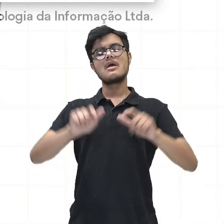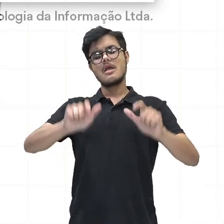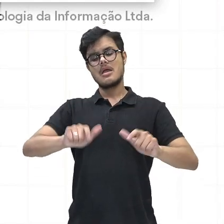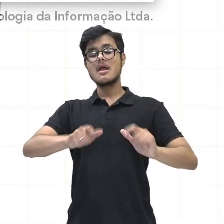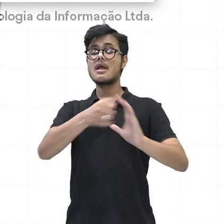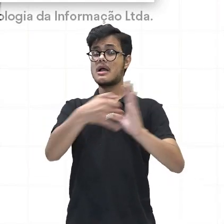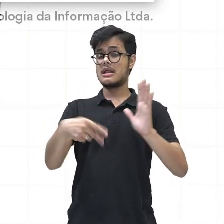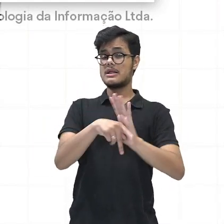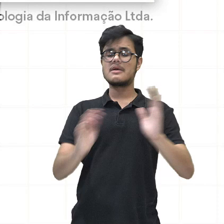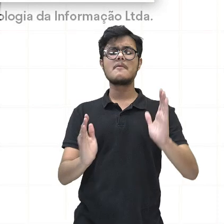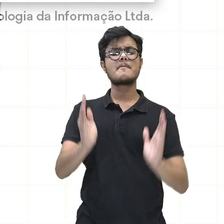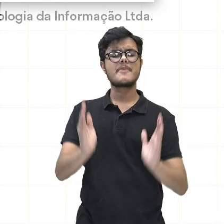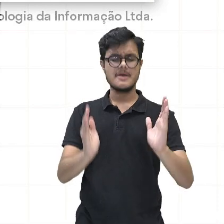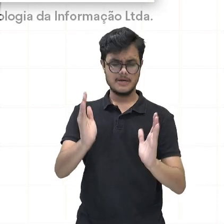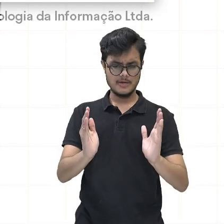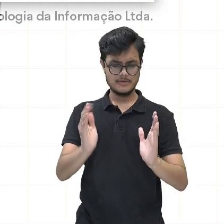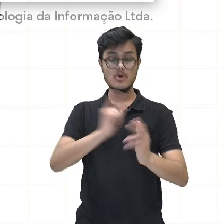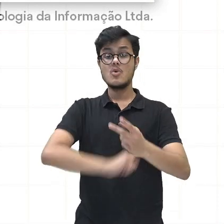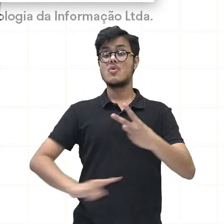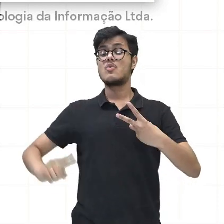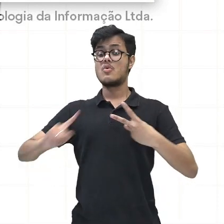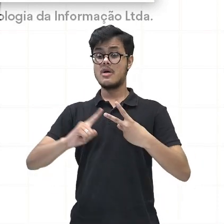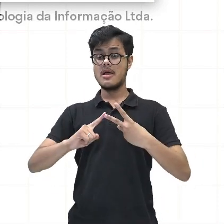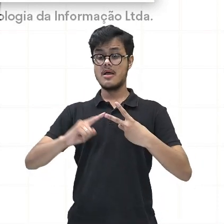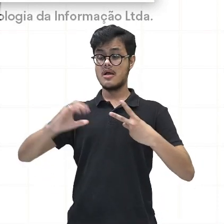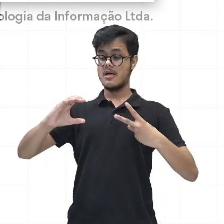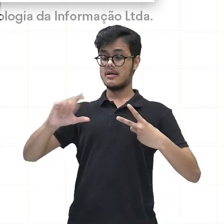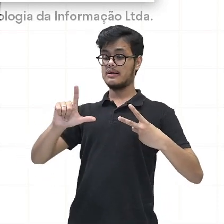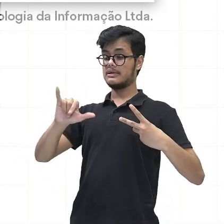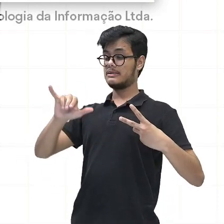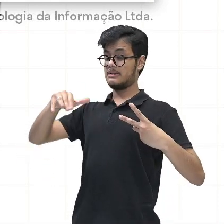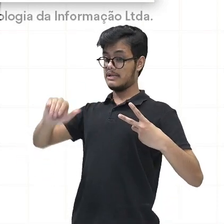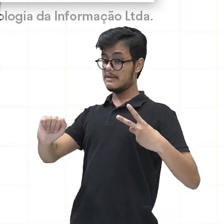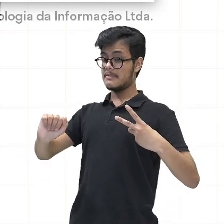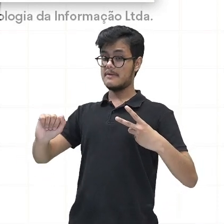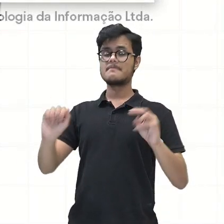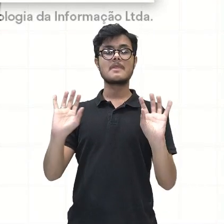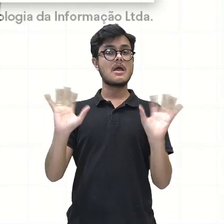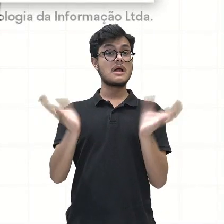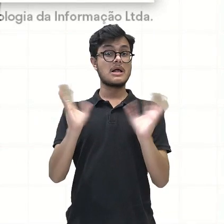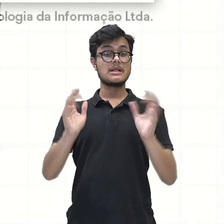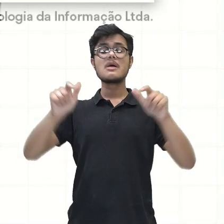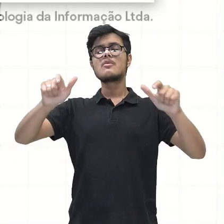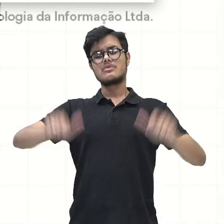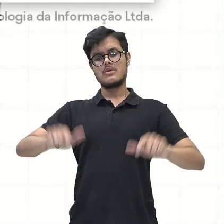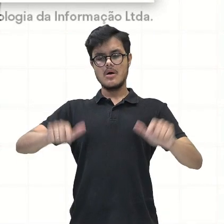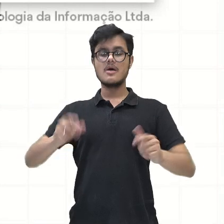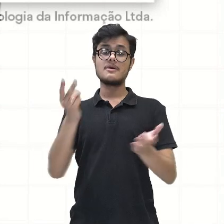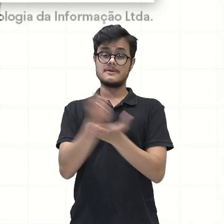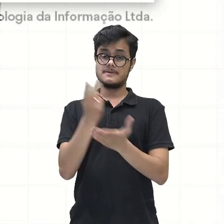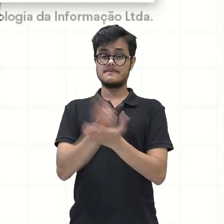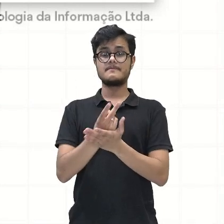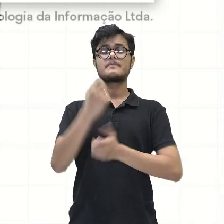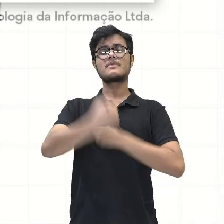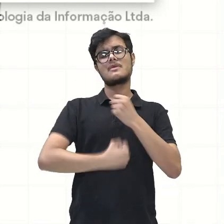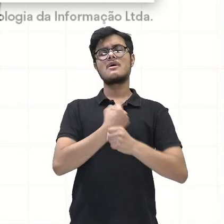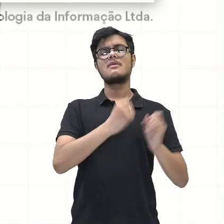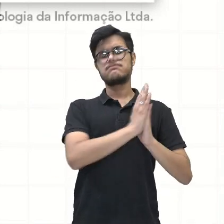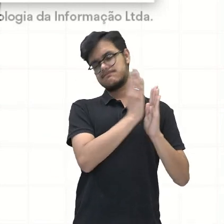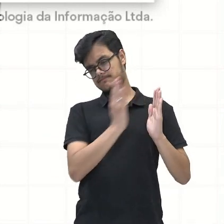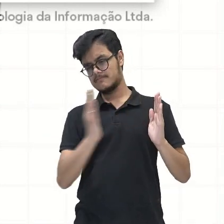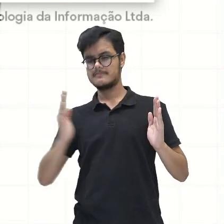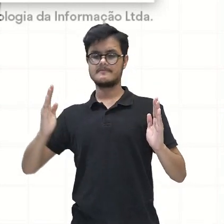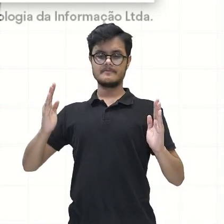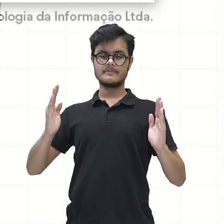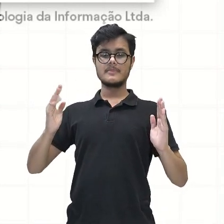o clima é o comportamento do tempo em determinada área durante um longo período de